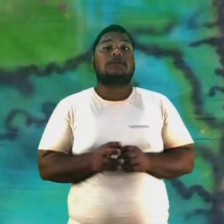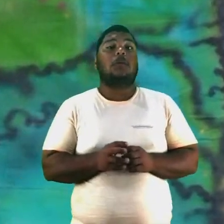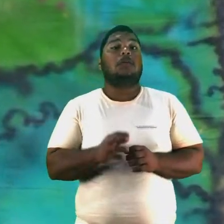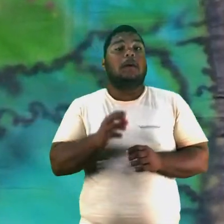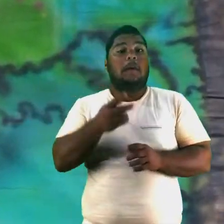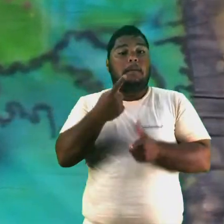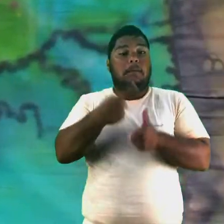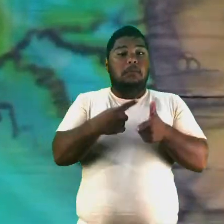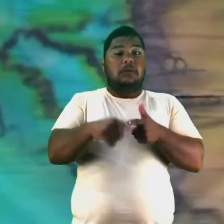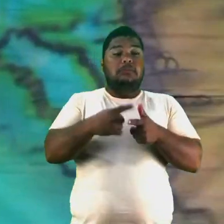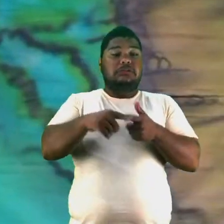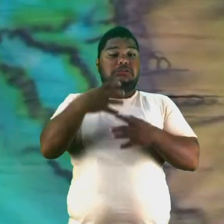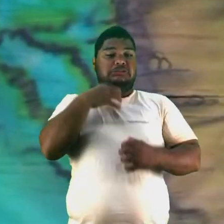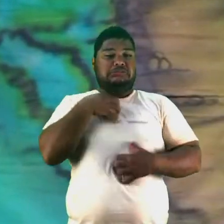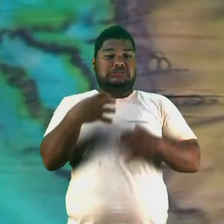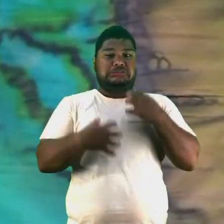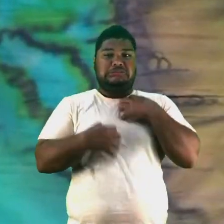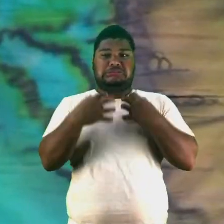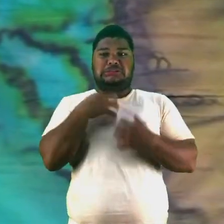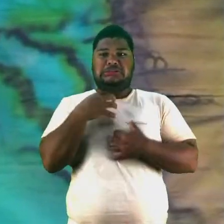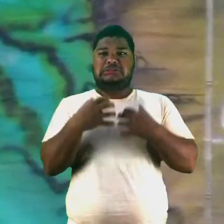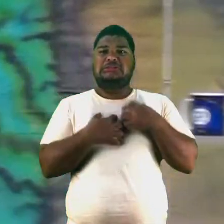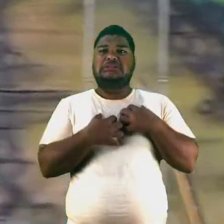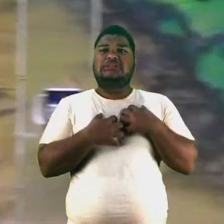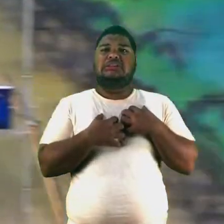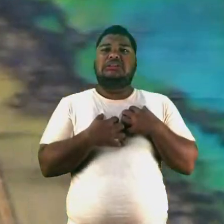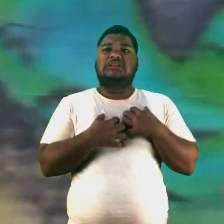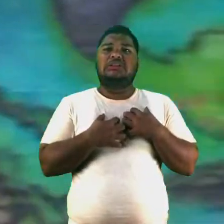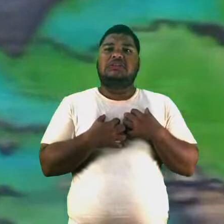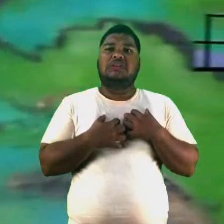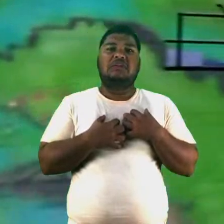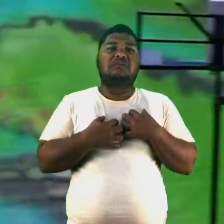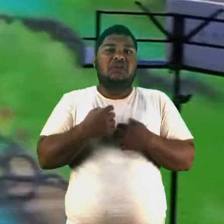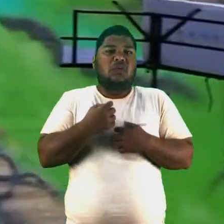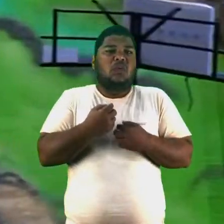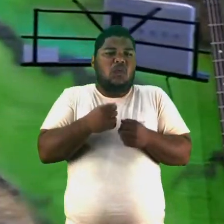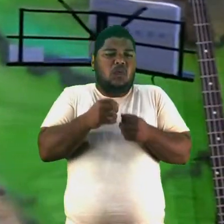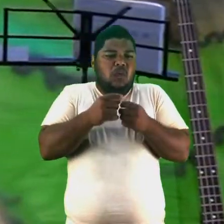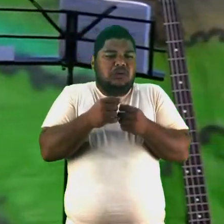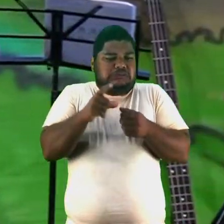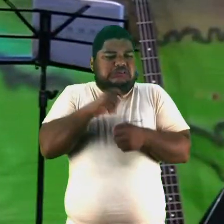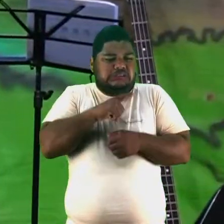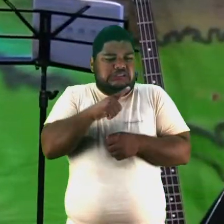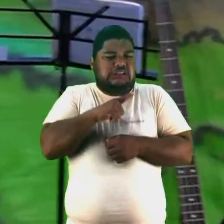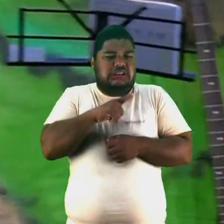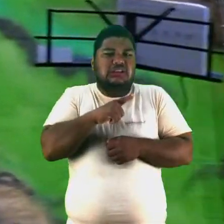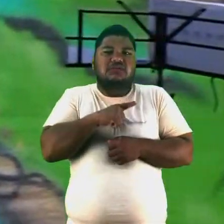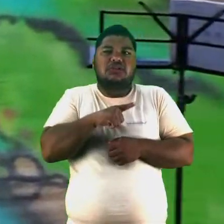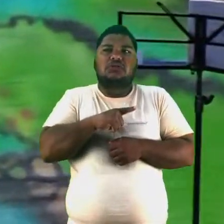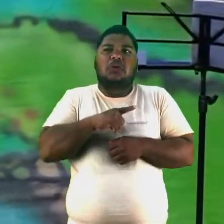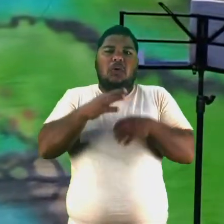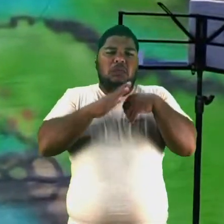emocionais que elas enfrentaram e resultou em doença no corpo.